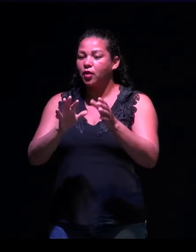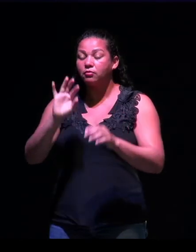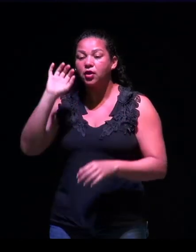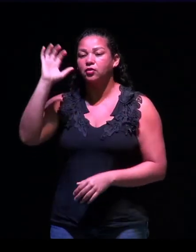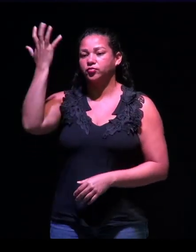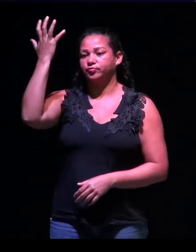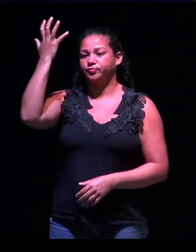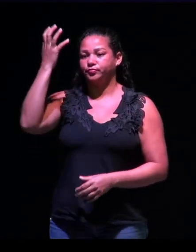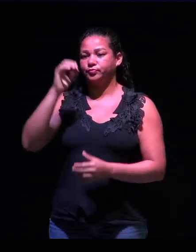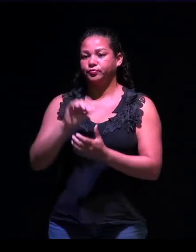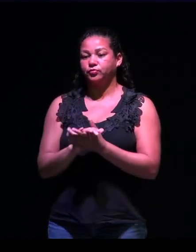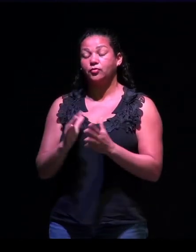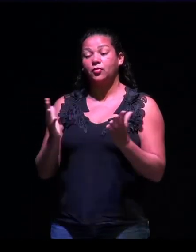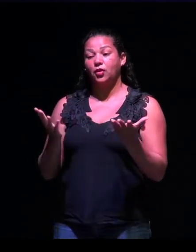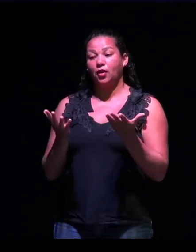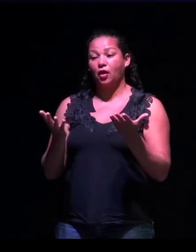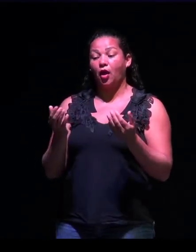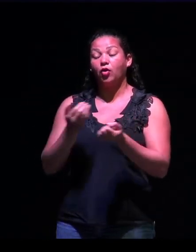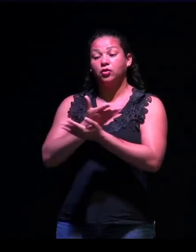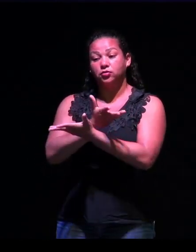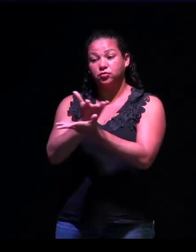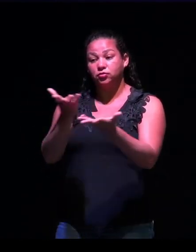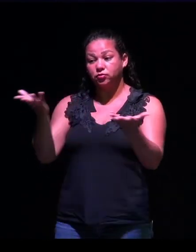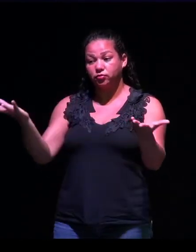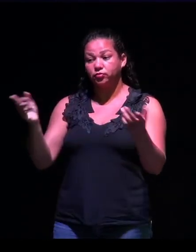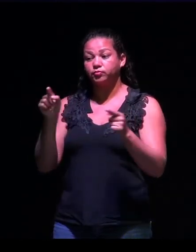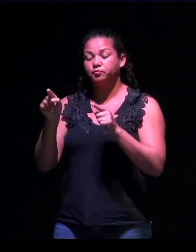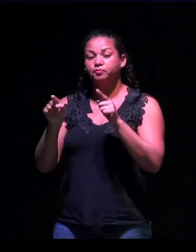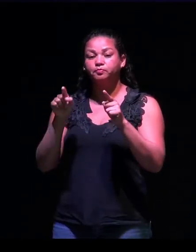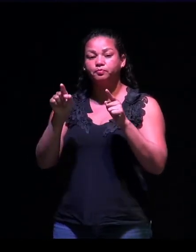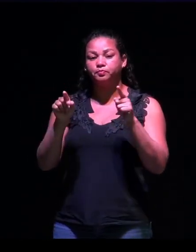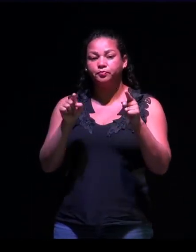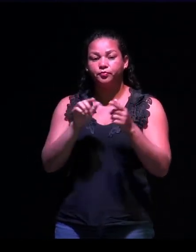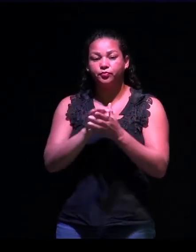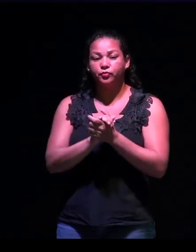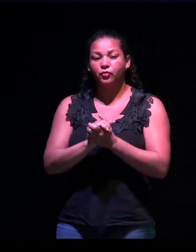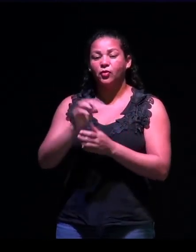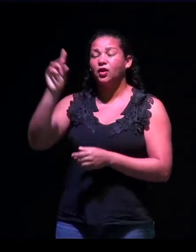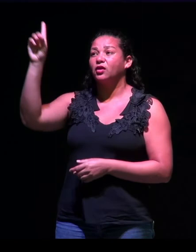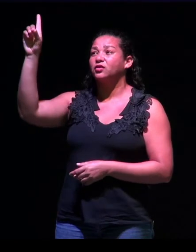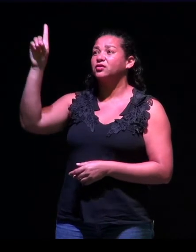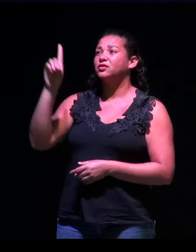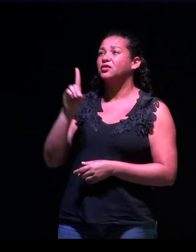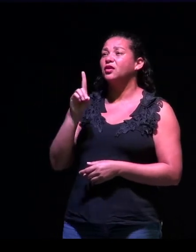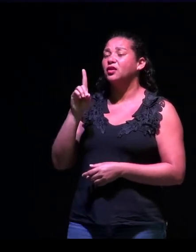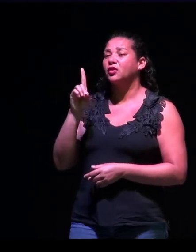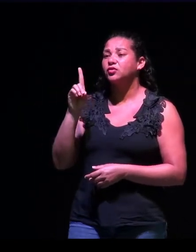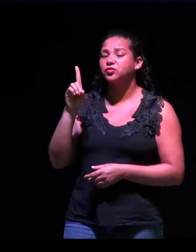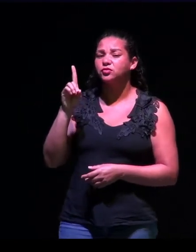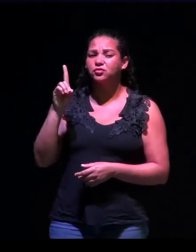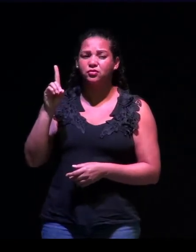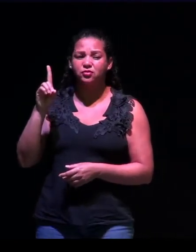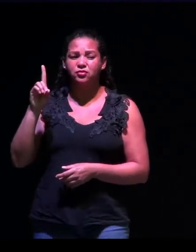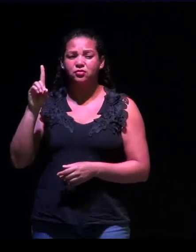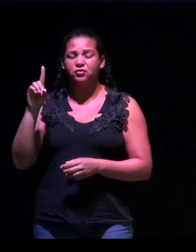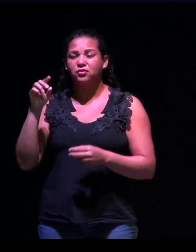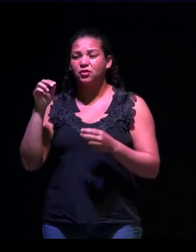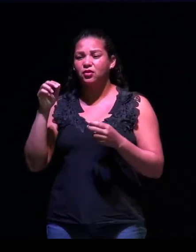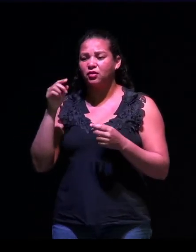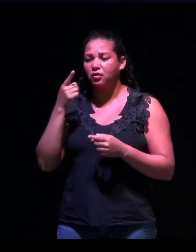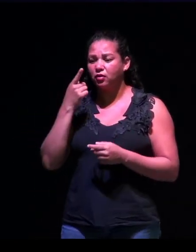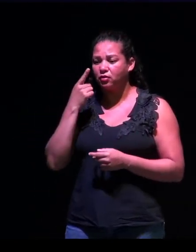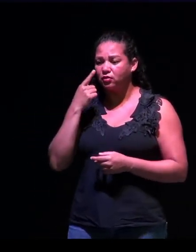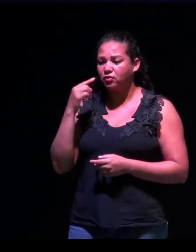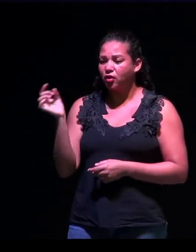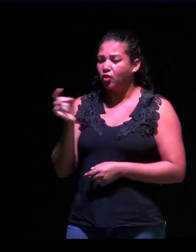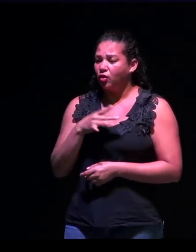Agora, se você pensou aí: meu Deus, é por isso que eu tinha medo dessa mensagem. Olha só, quem tiver o número,